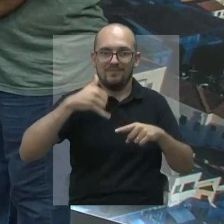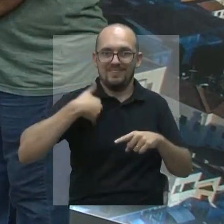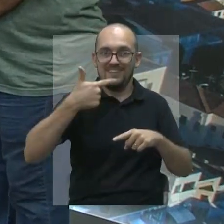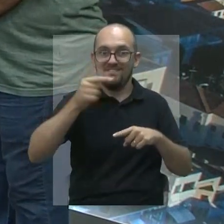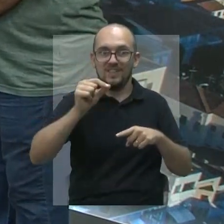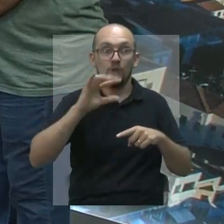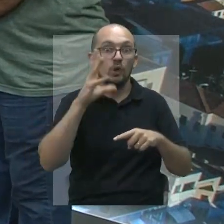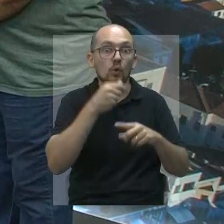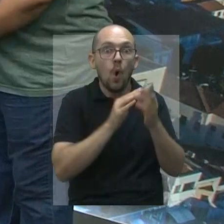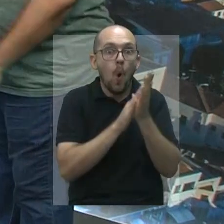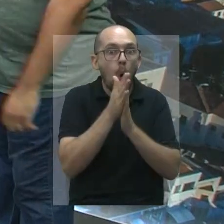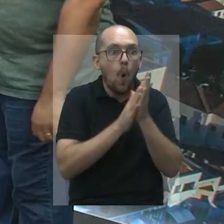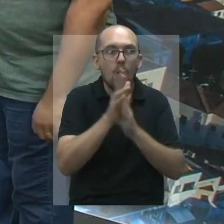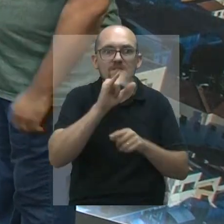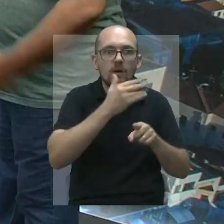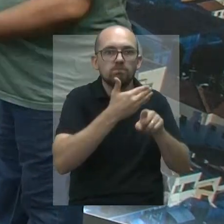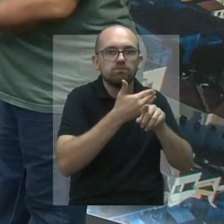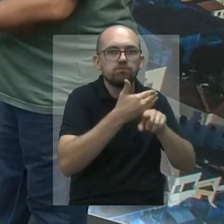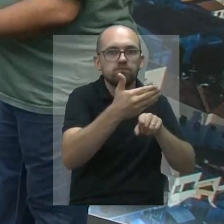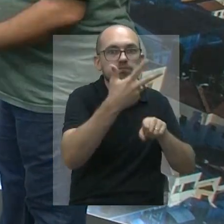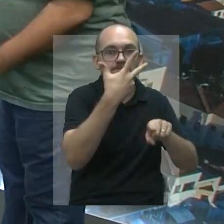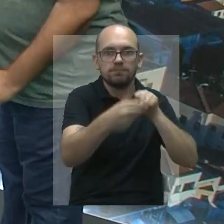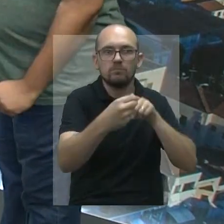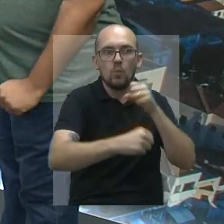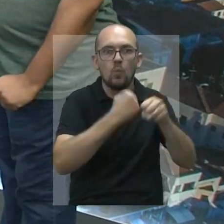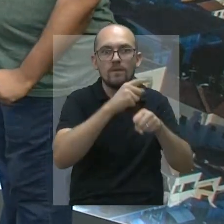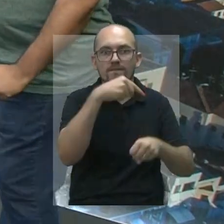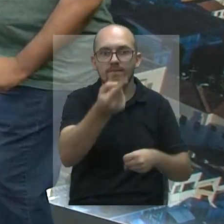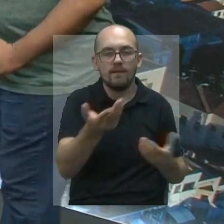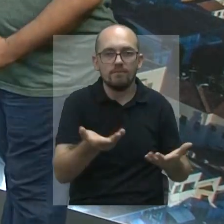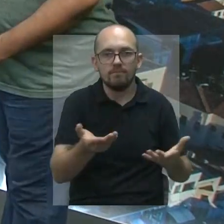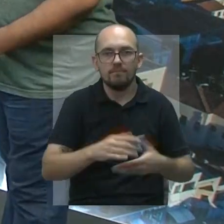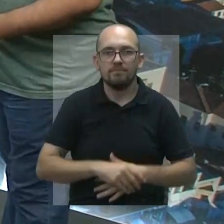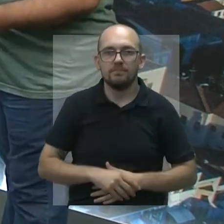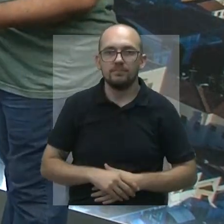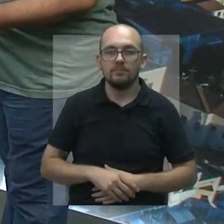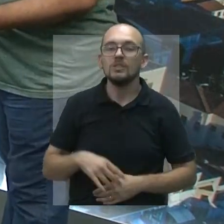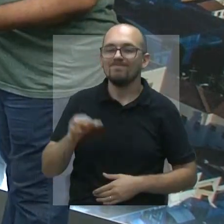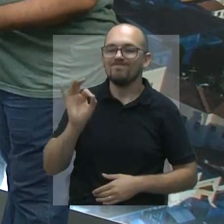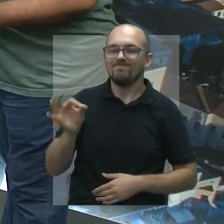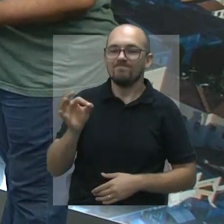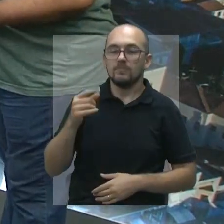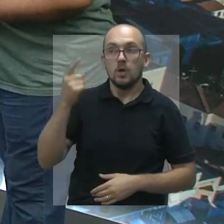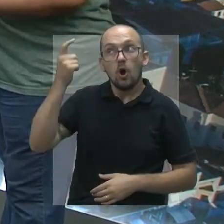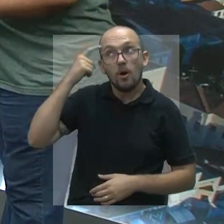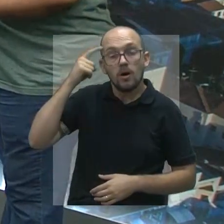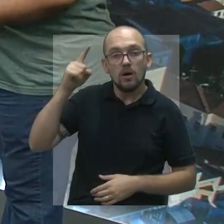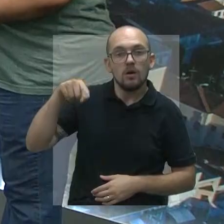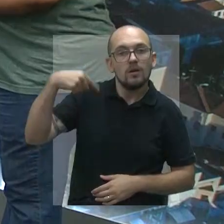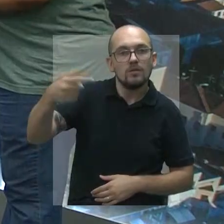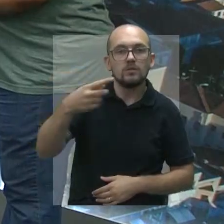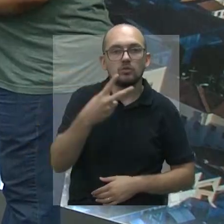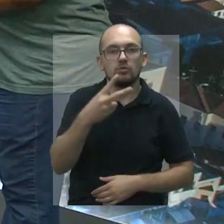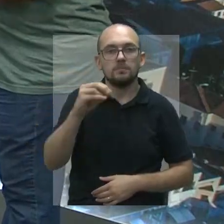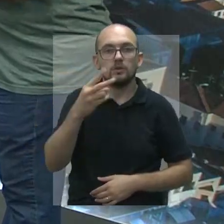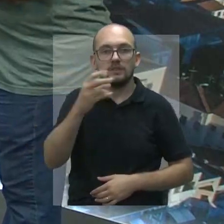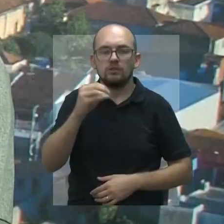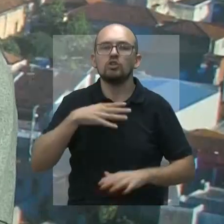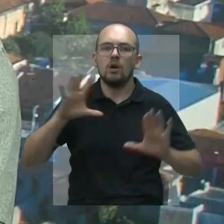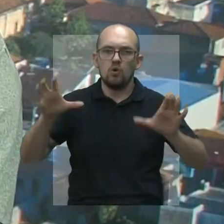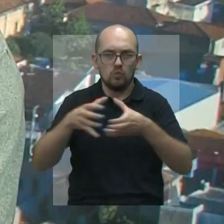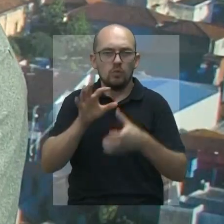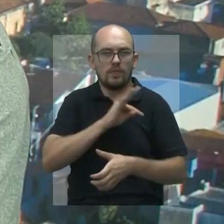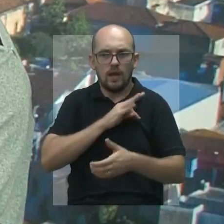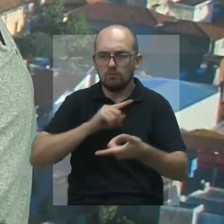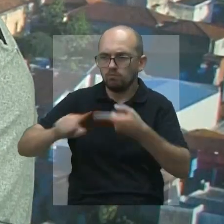esperança para conseguir o acesso o ano que vem. Exatamente. E pensando em 2020, né, em conversas com a comissão técnica,